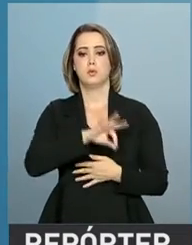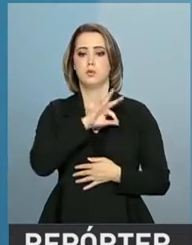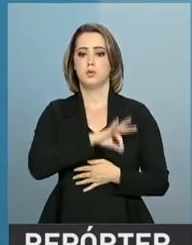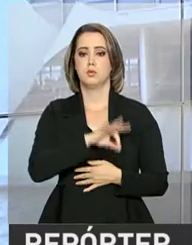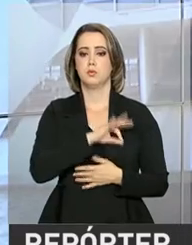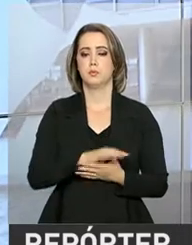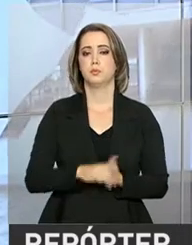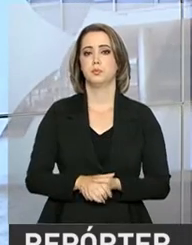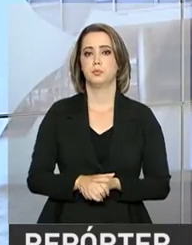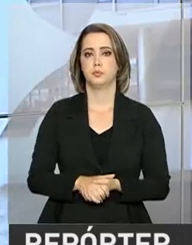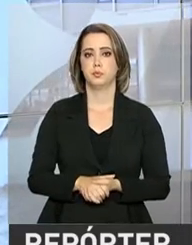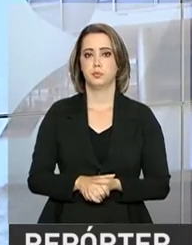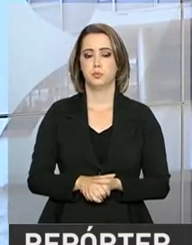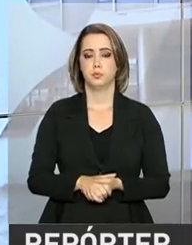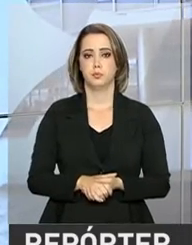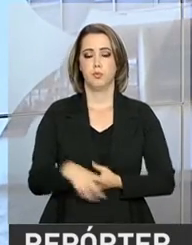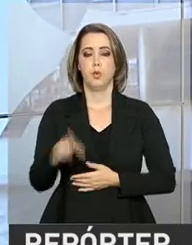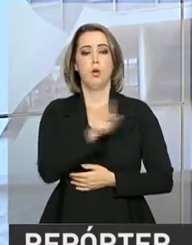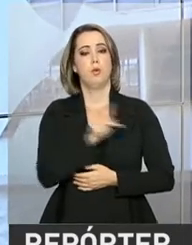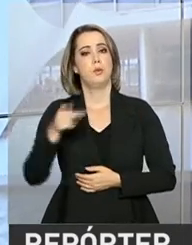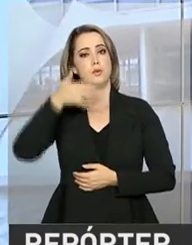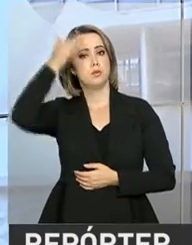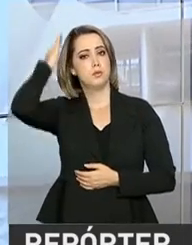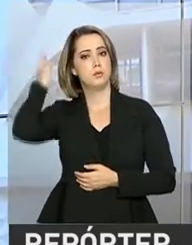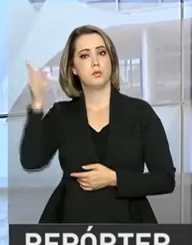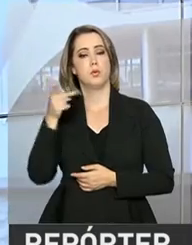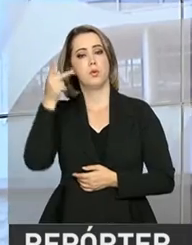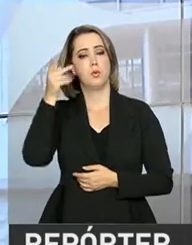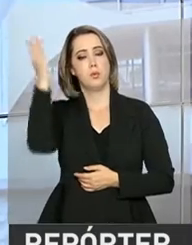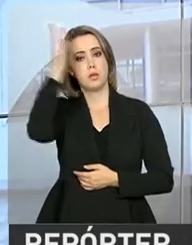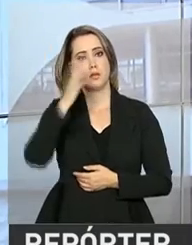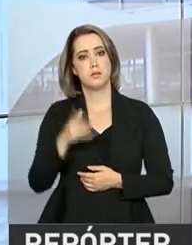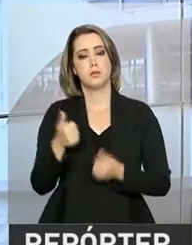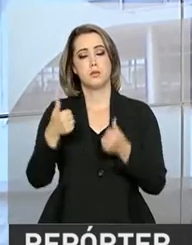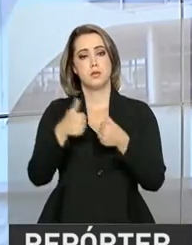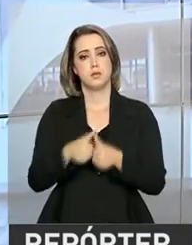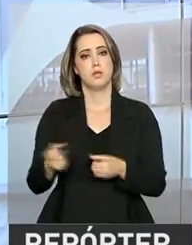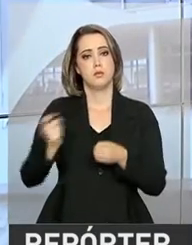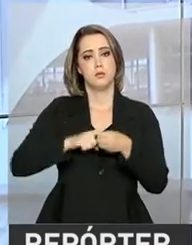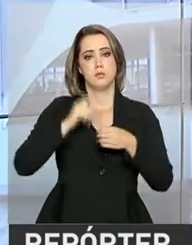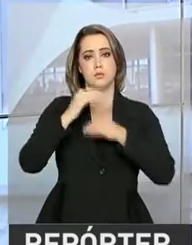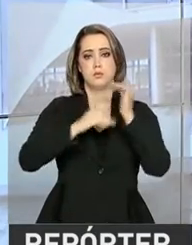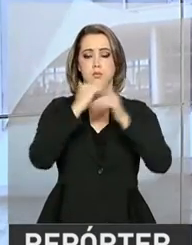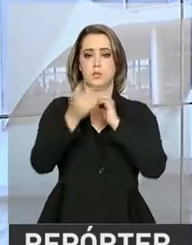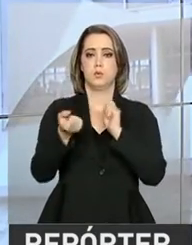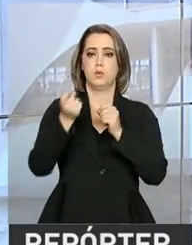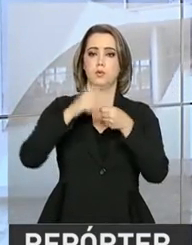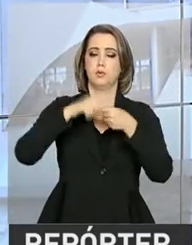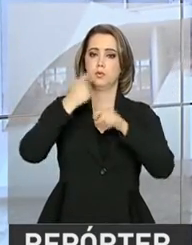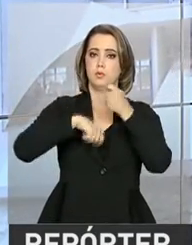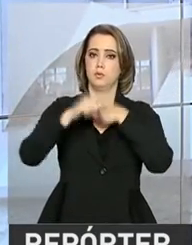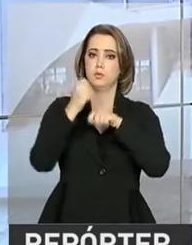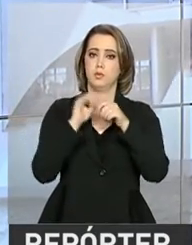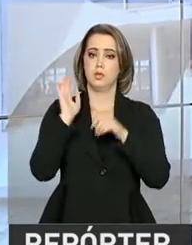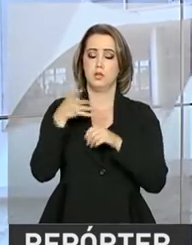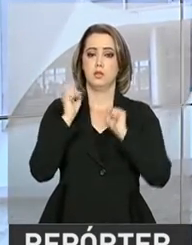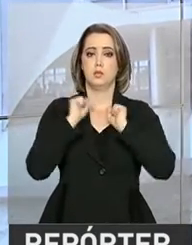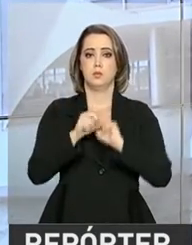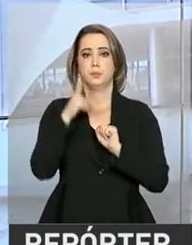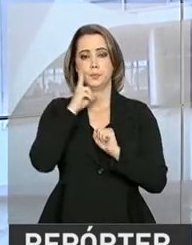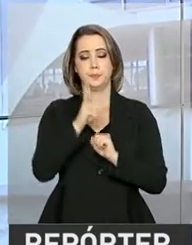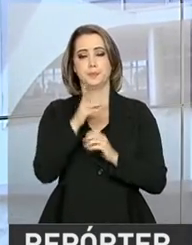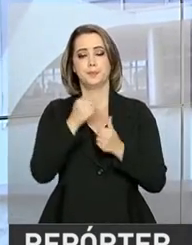população para o presidente michel temer o brasil está se recuperando com retomada da economia e já é possível